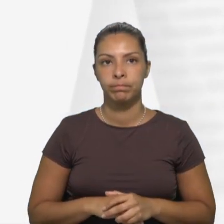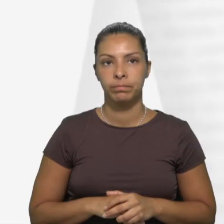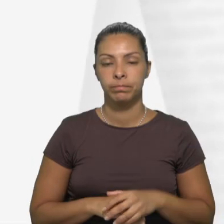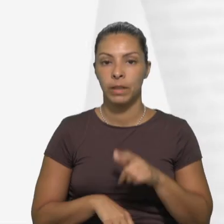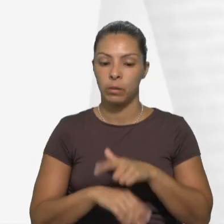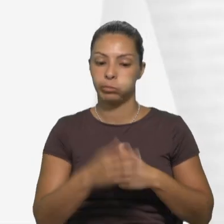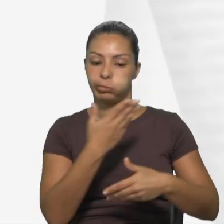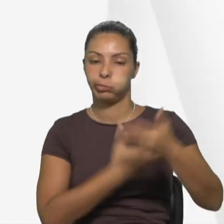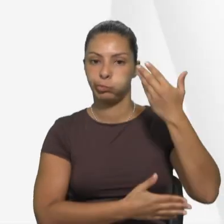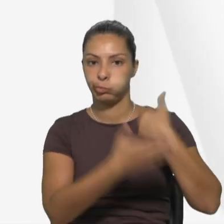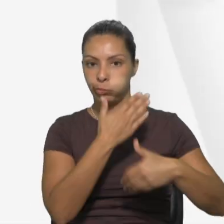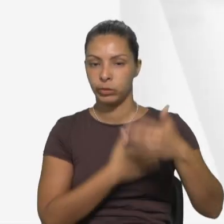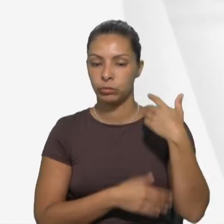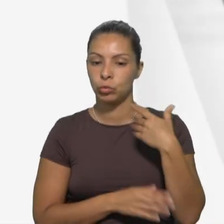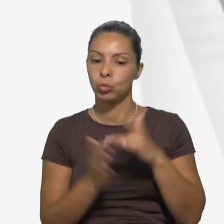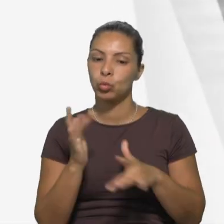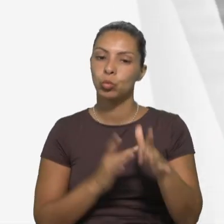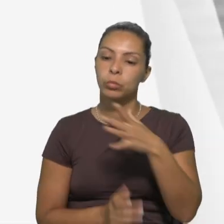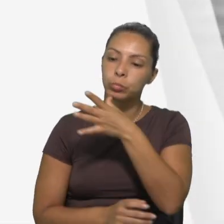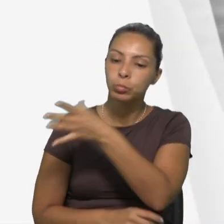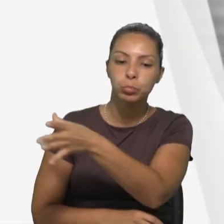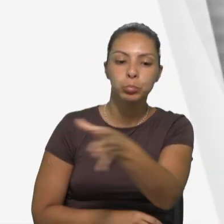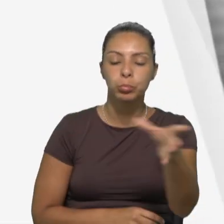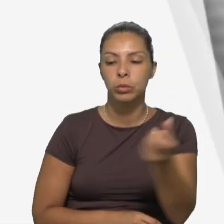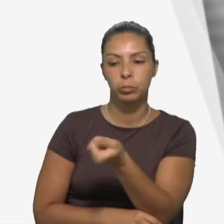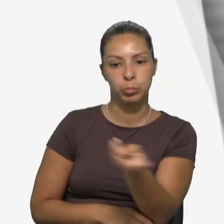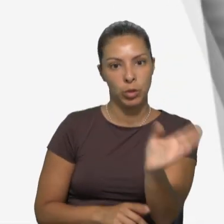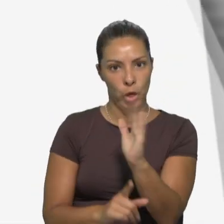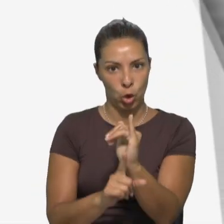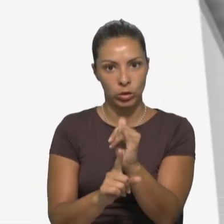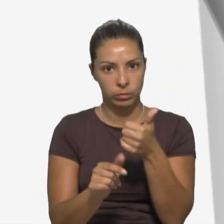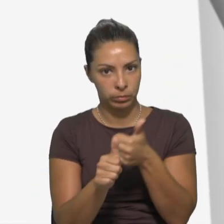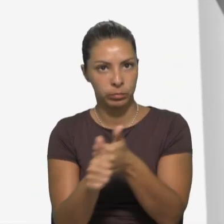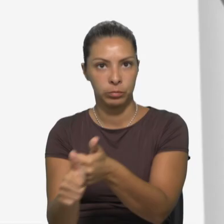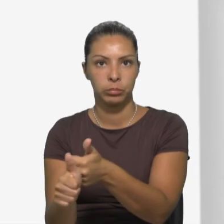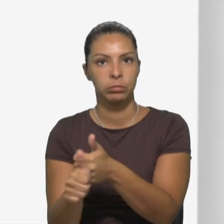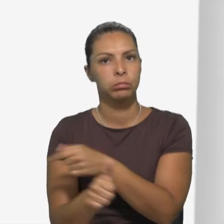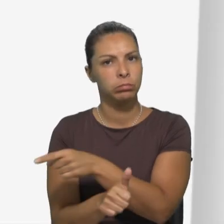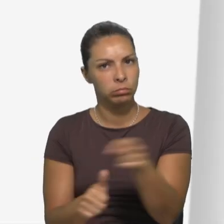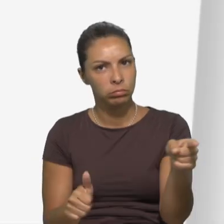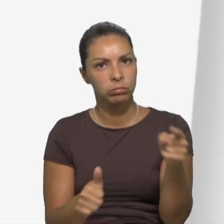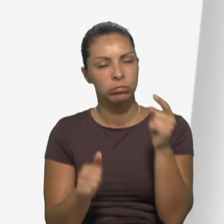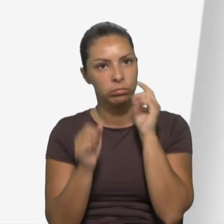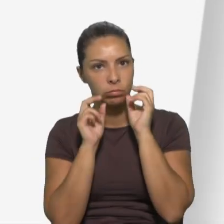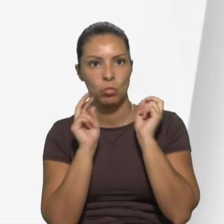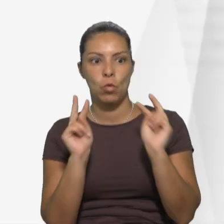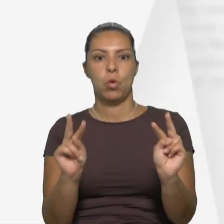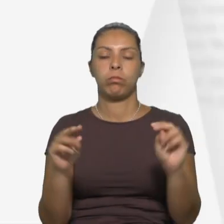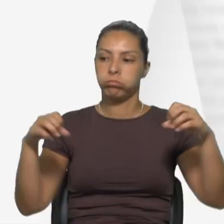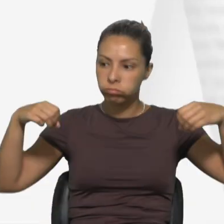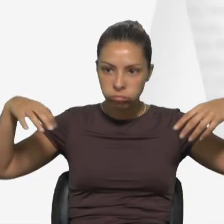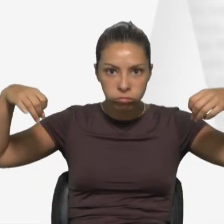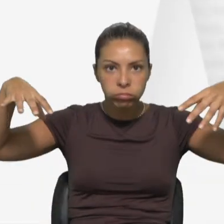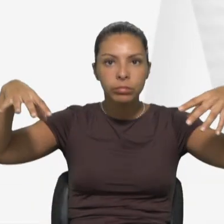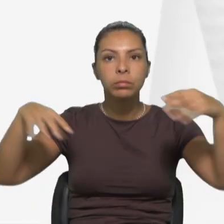Naquele tempo, disse Jesus aos seus discípulos, tendo os rins cingidos e as lâmpadas acesas, sede